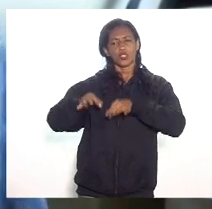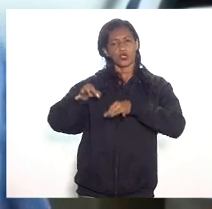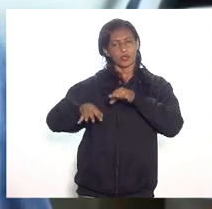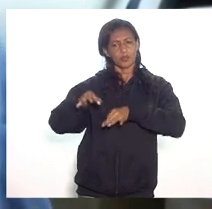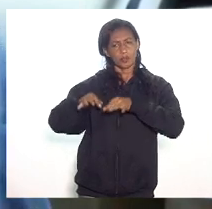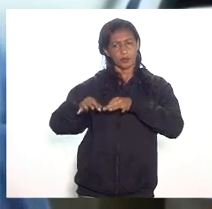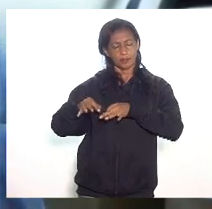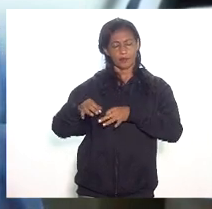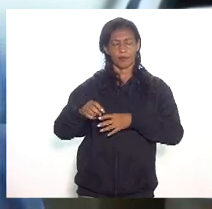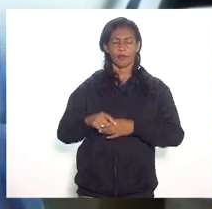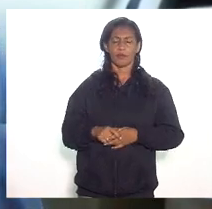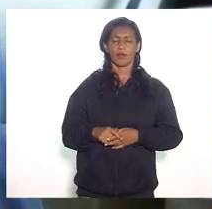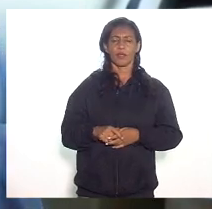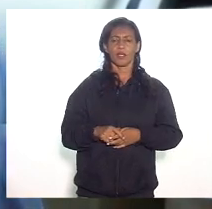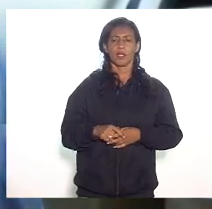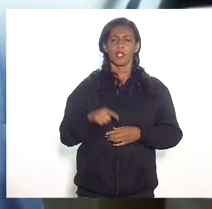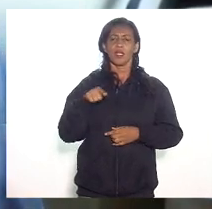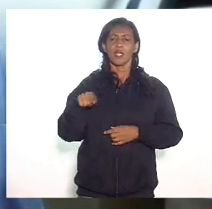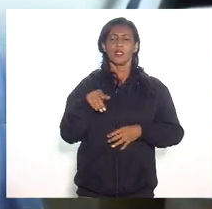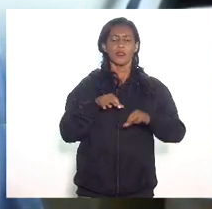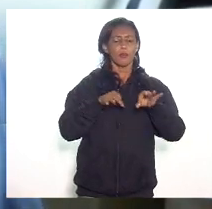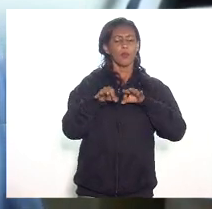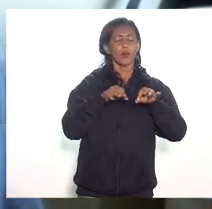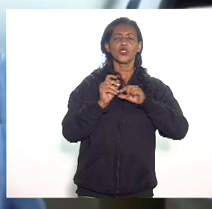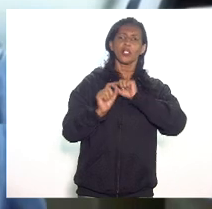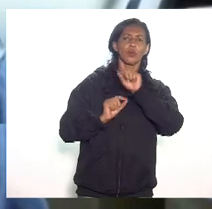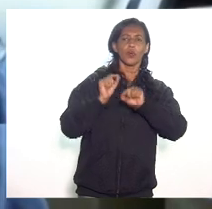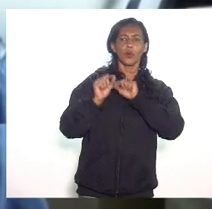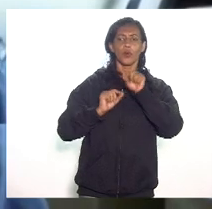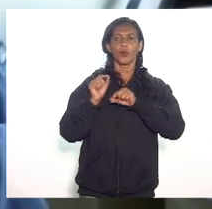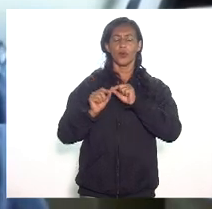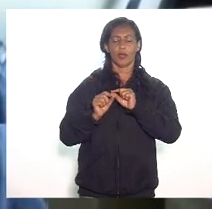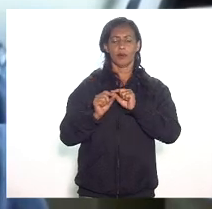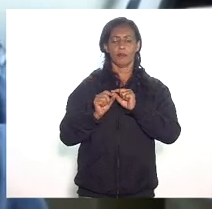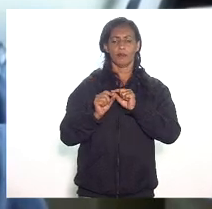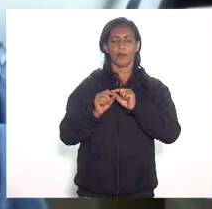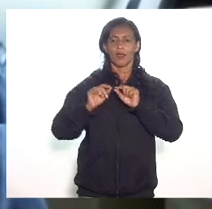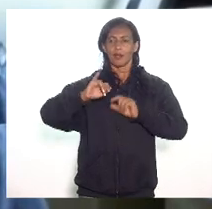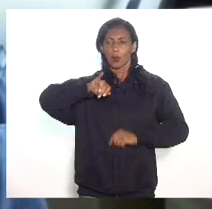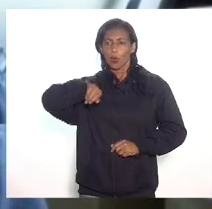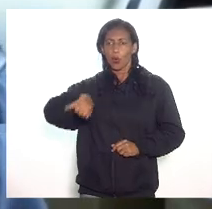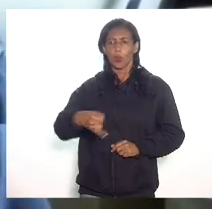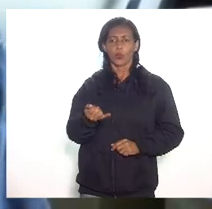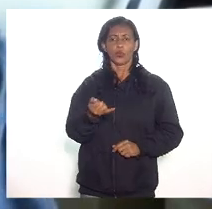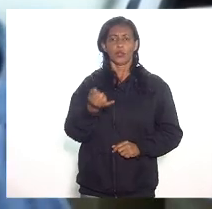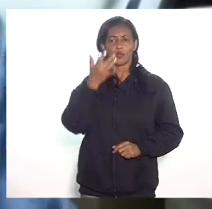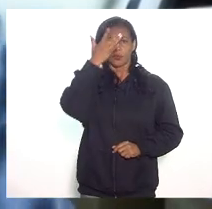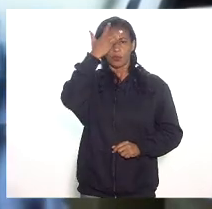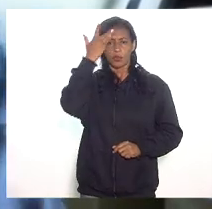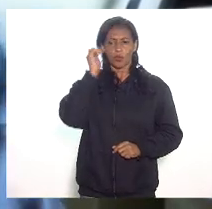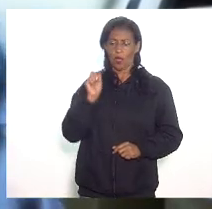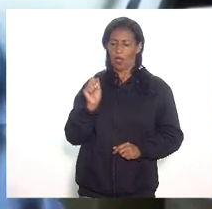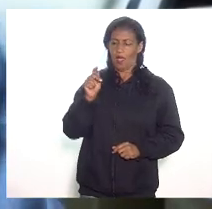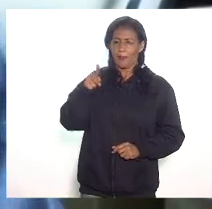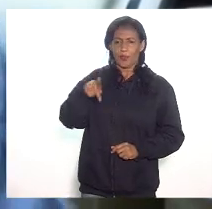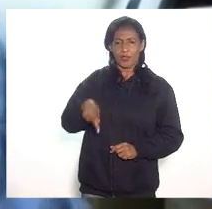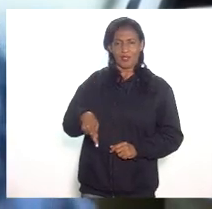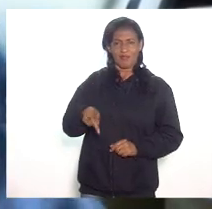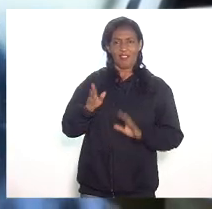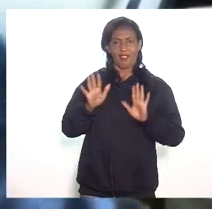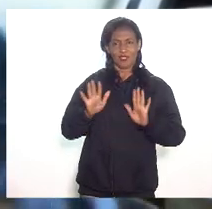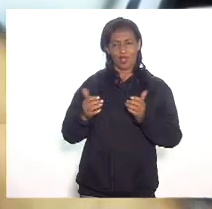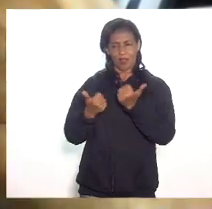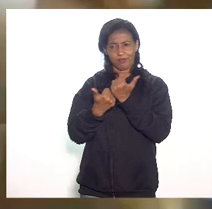é dar oportunidade que o funcionário aposentado num cargo comissionado,